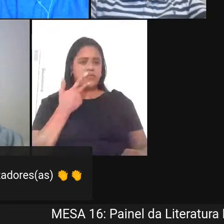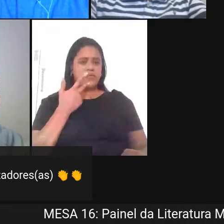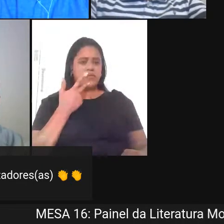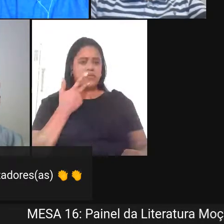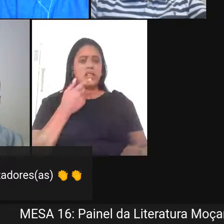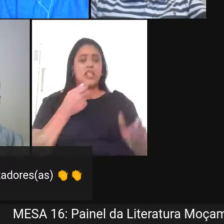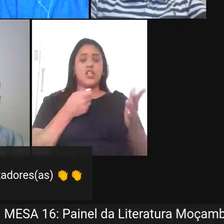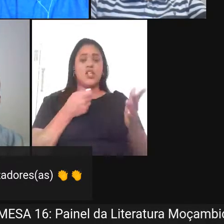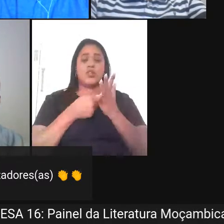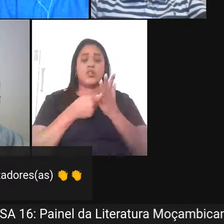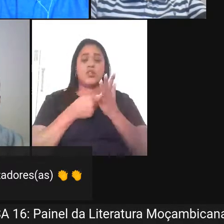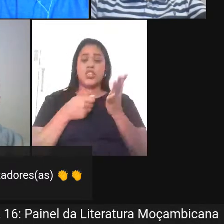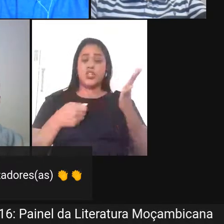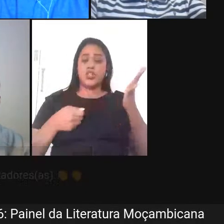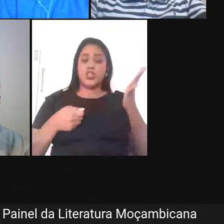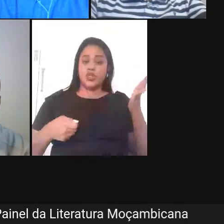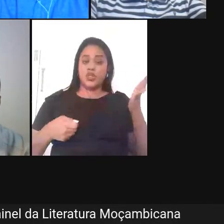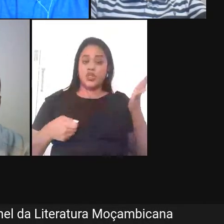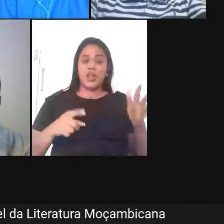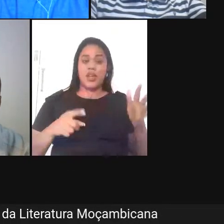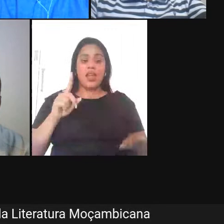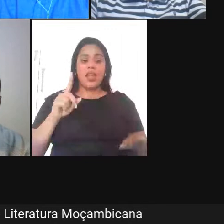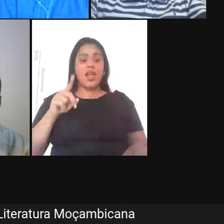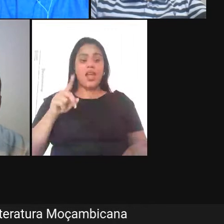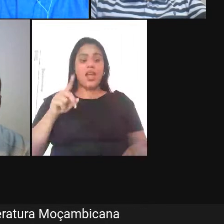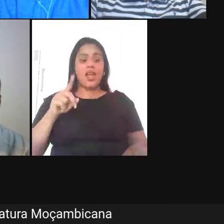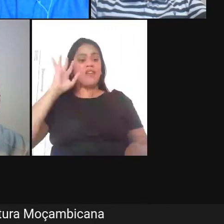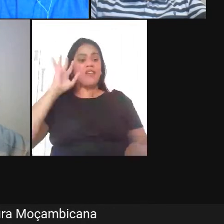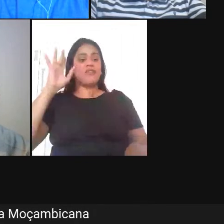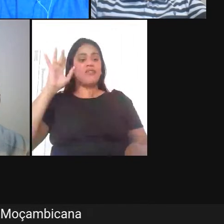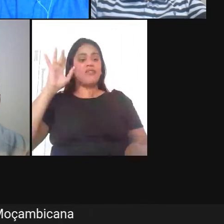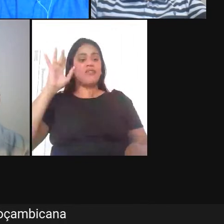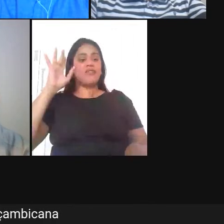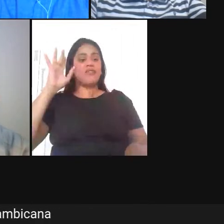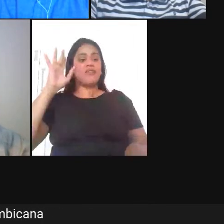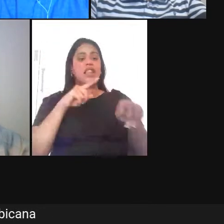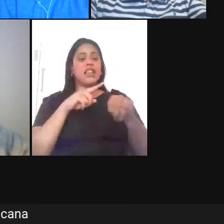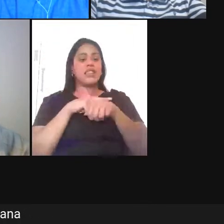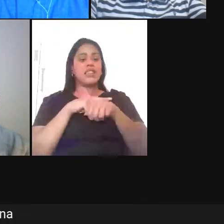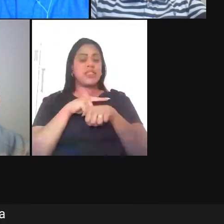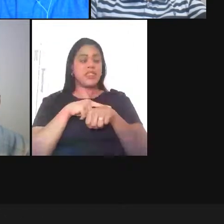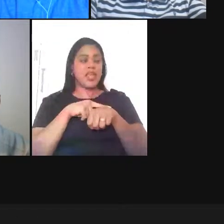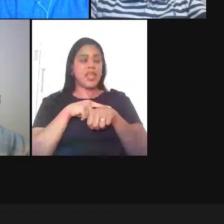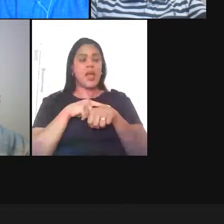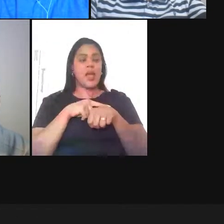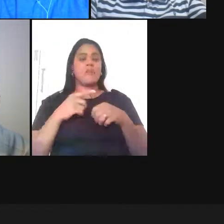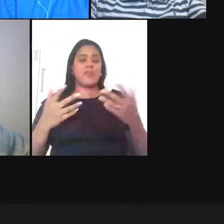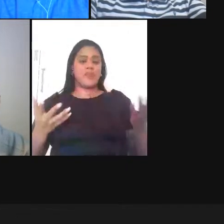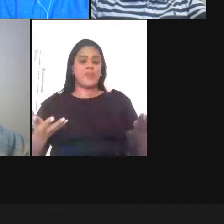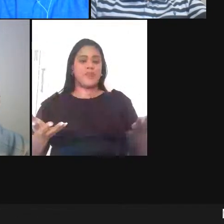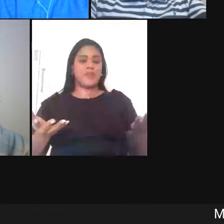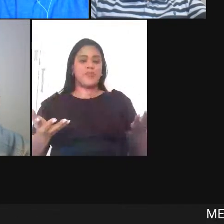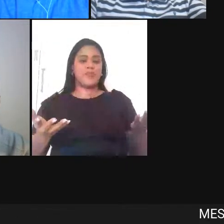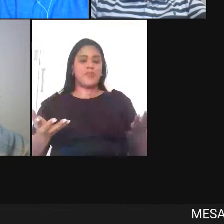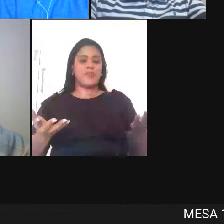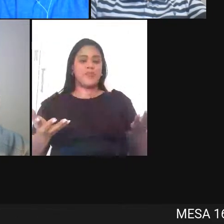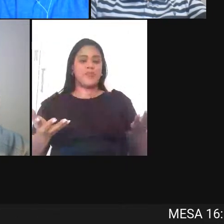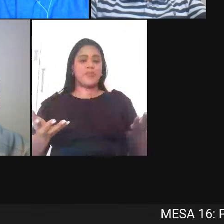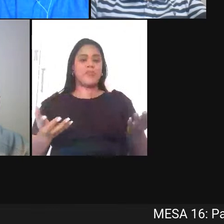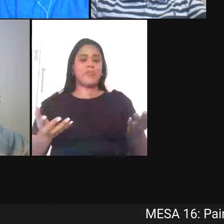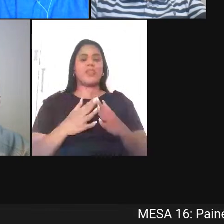seu tempo. E um dos meus mestres nesse aspecto foi o Rui Knopfler. O Leodor Batista também fez